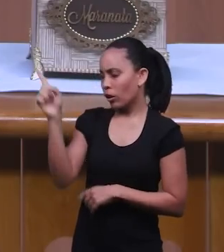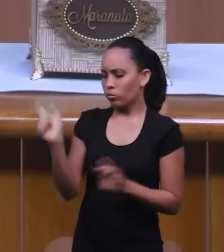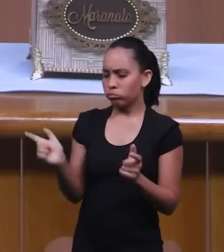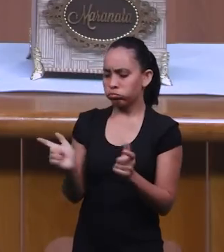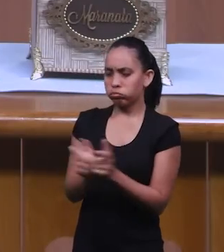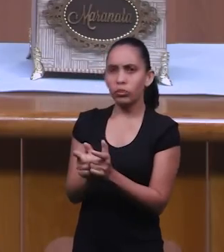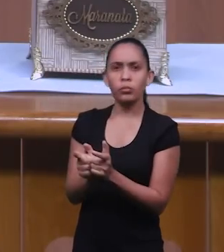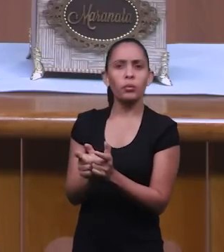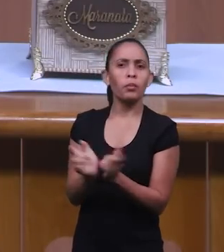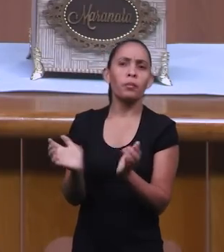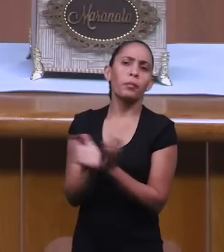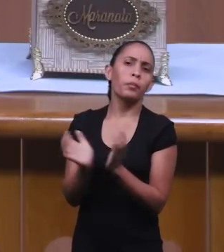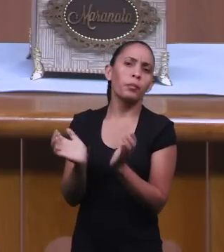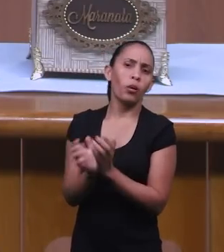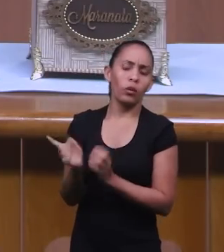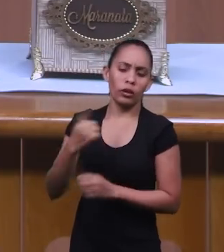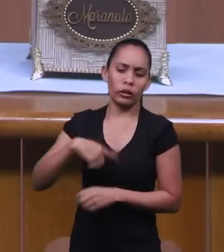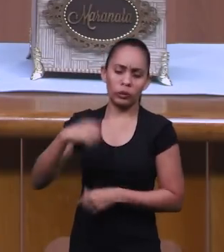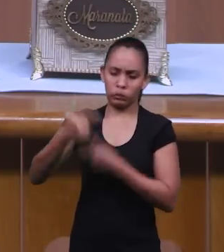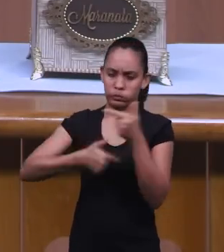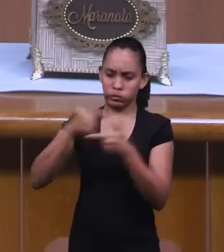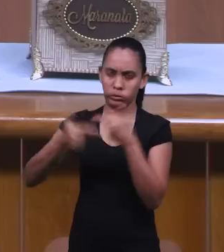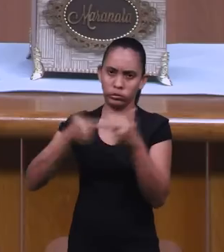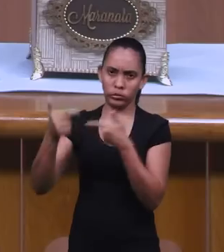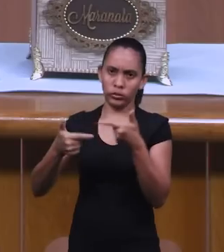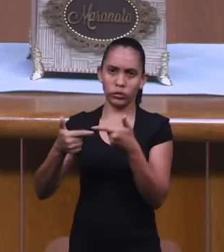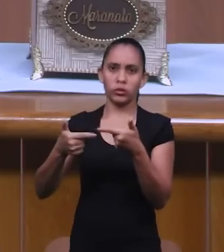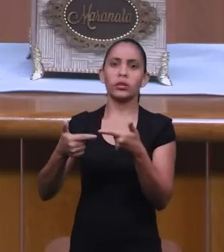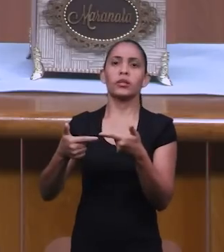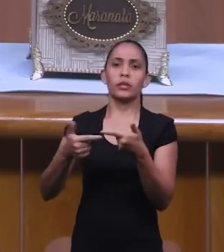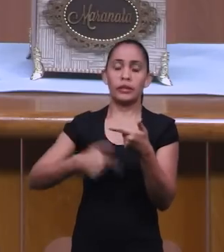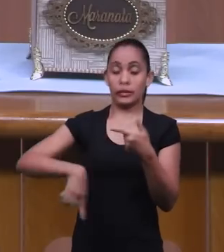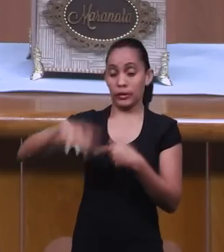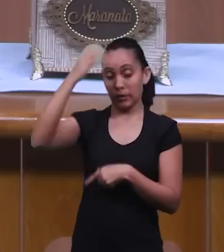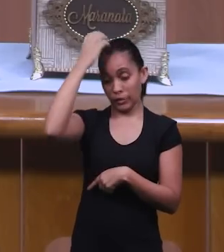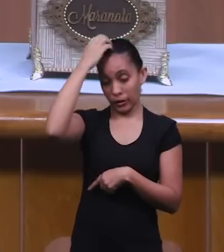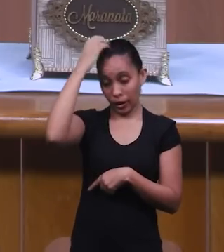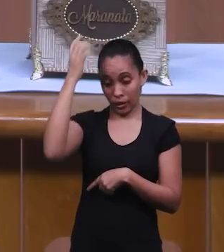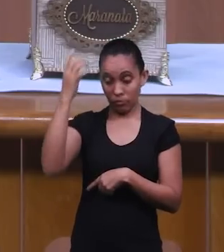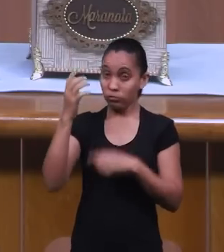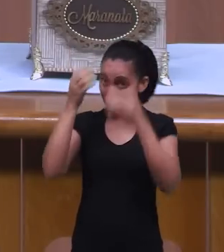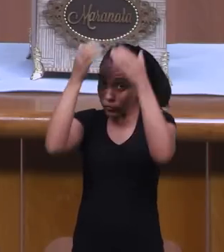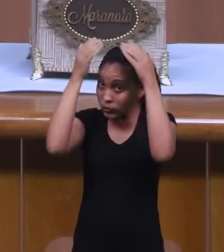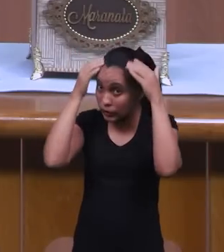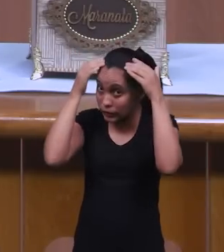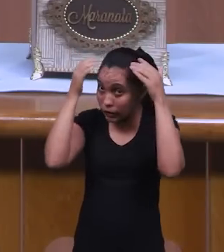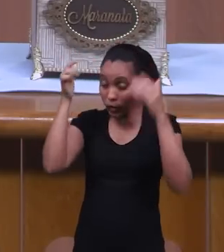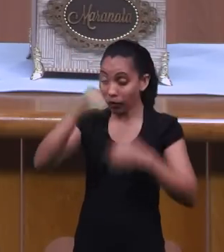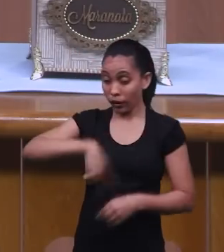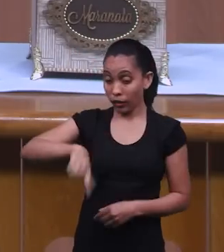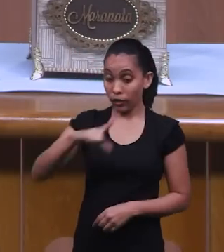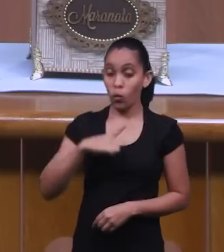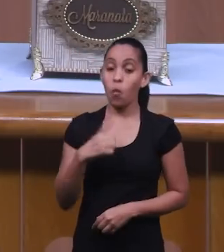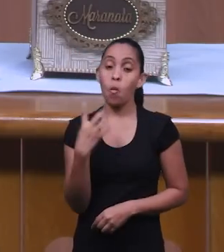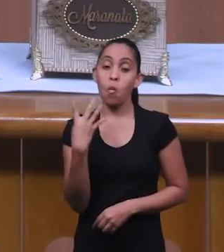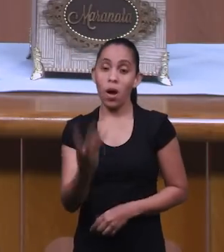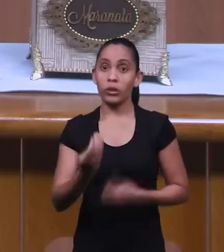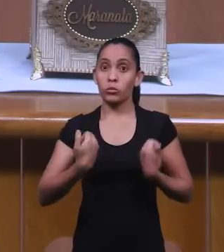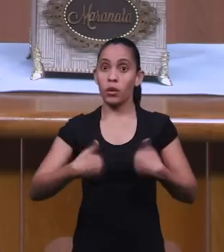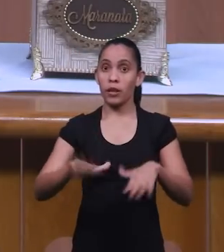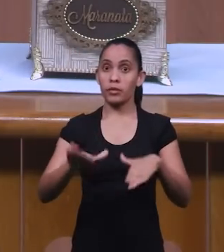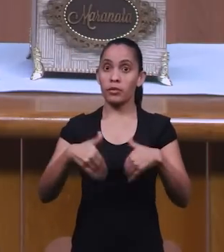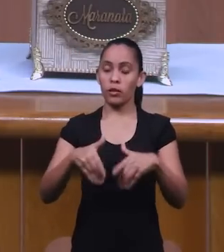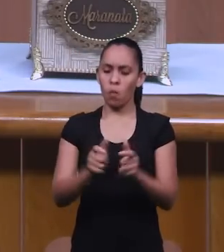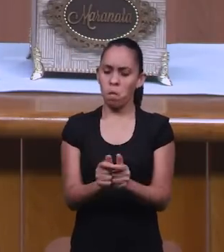o pessoal de casa, entrou numa guerra contra esses reis numerosíssimos, mas eram 4 exércitos